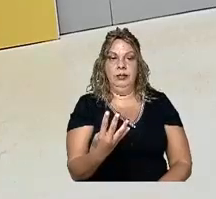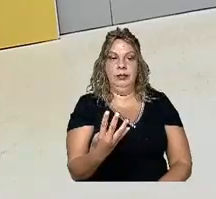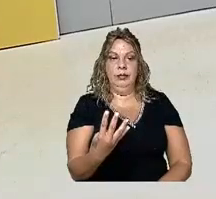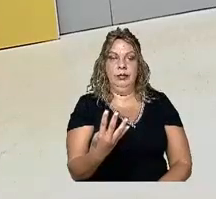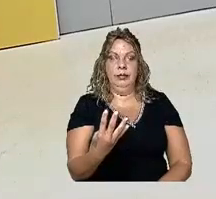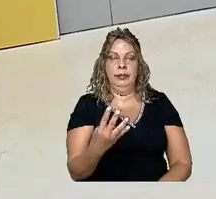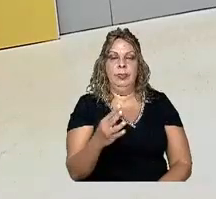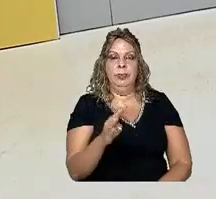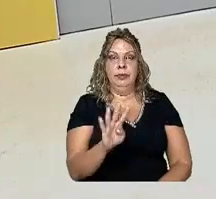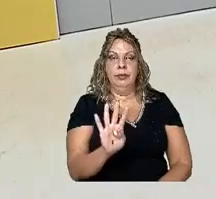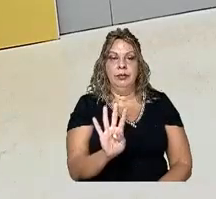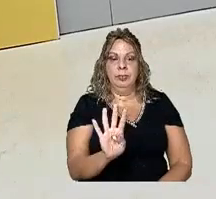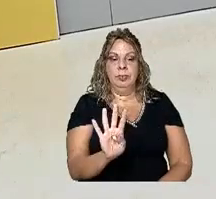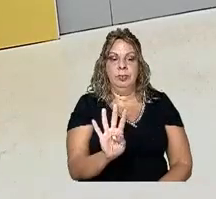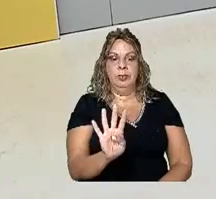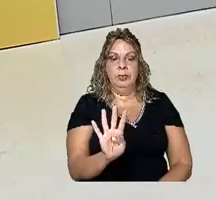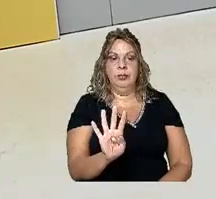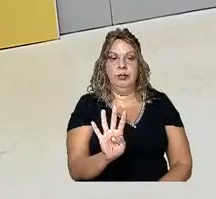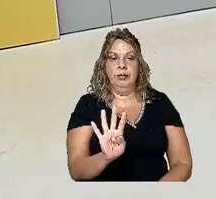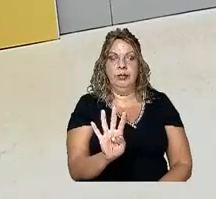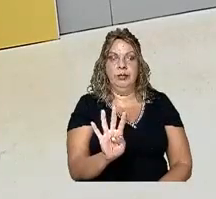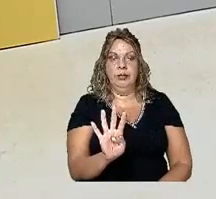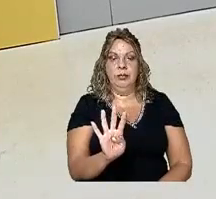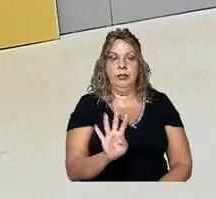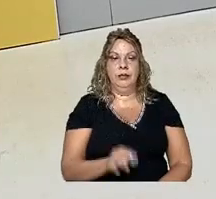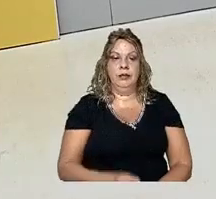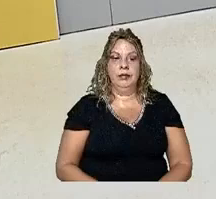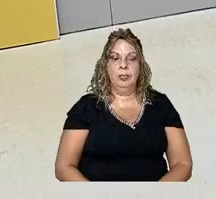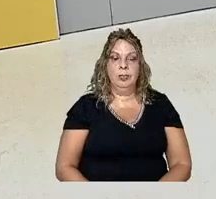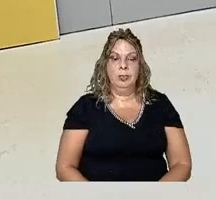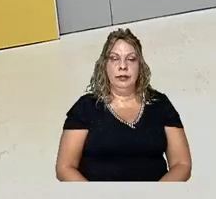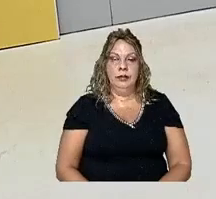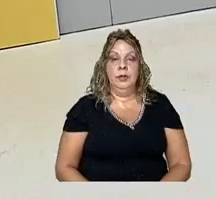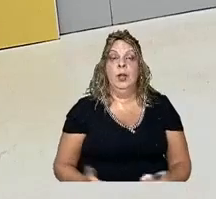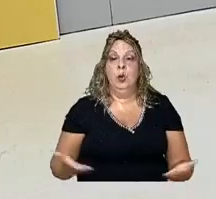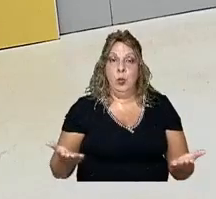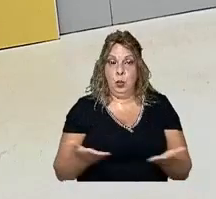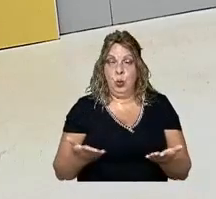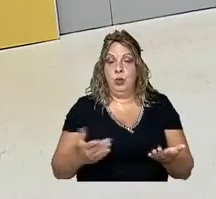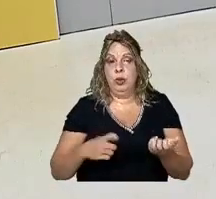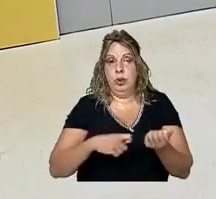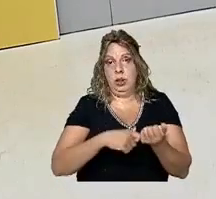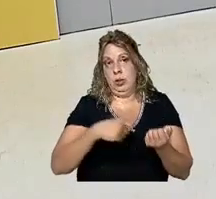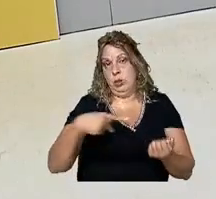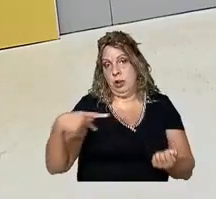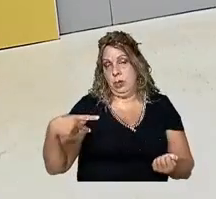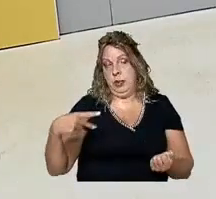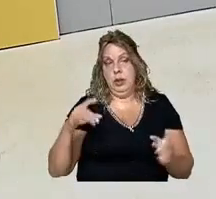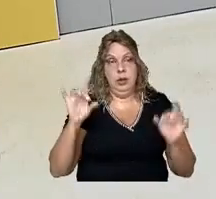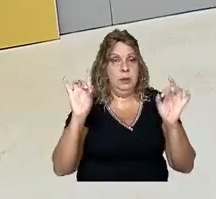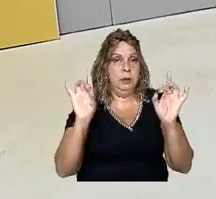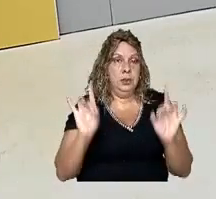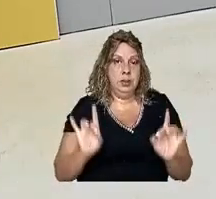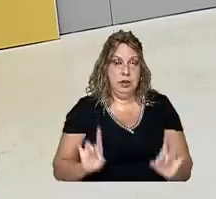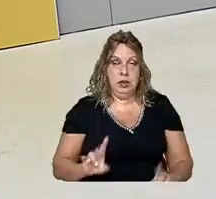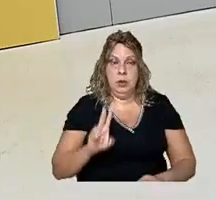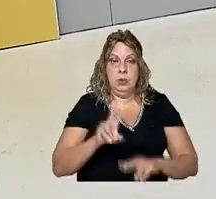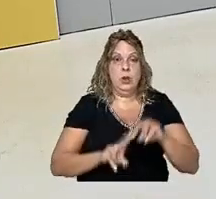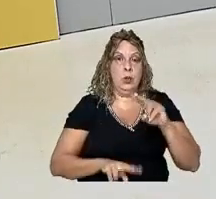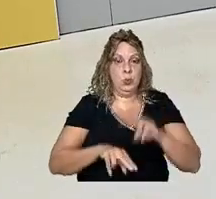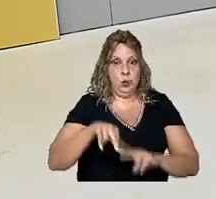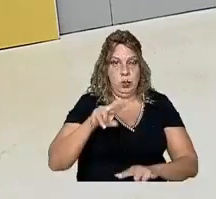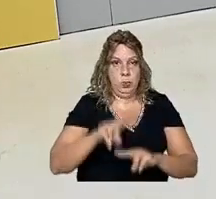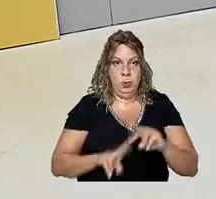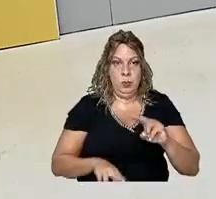4. Esse é o nosso Caju Cap especial de São João, número 17.